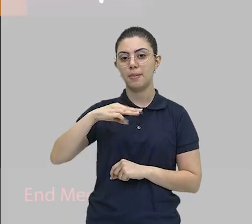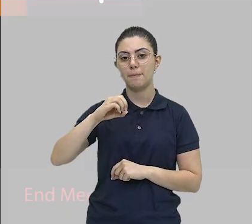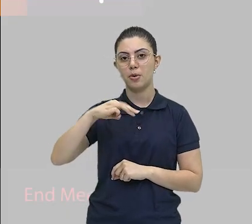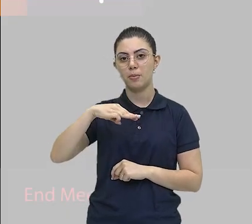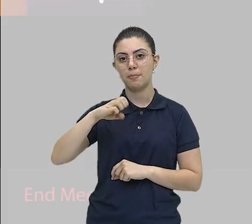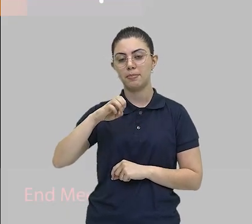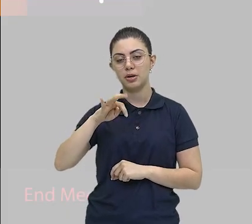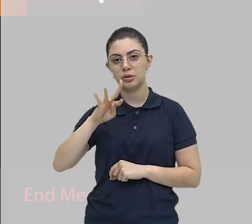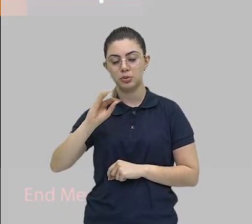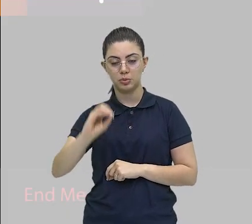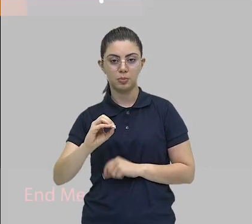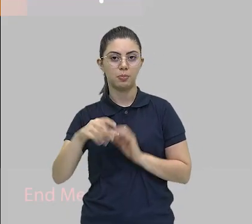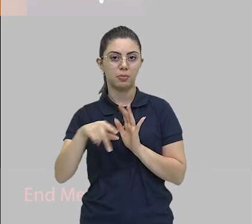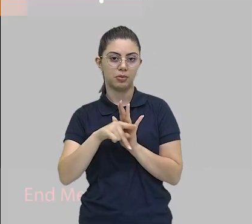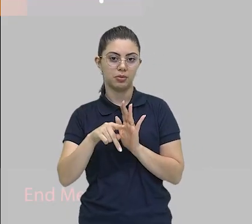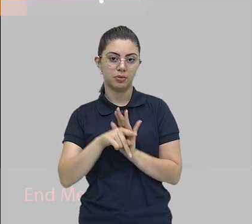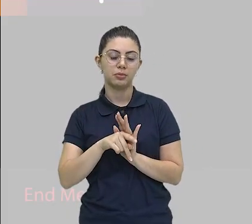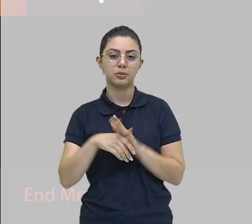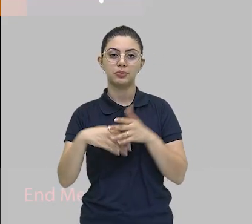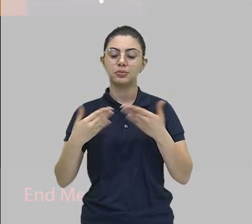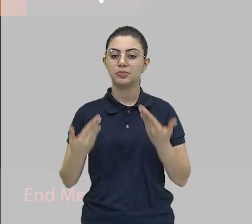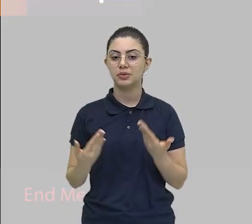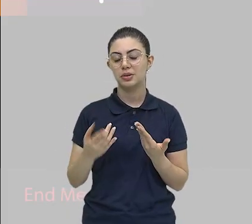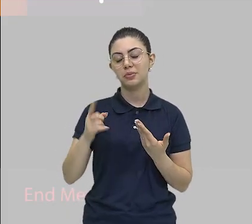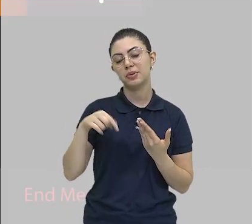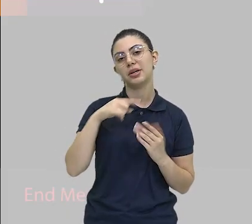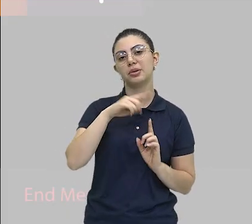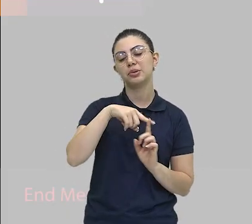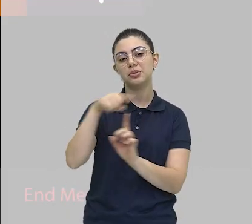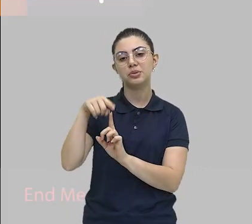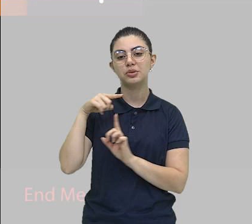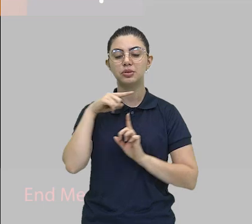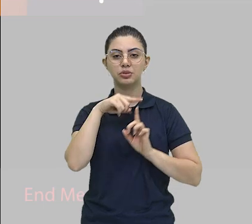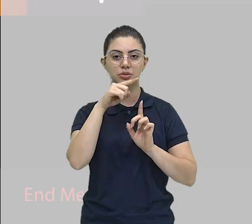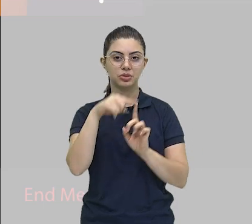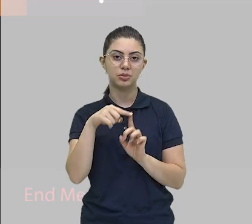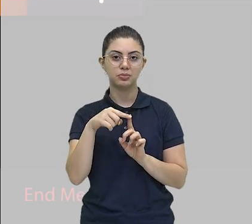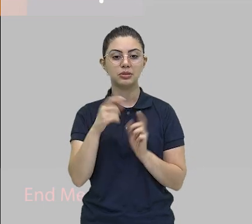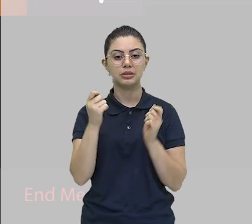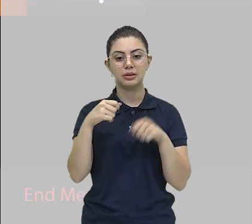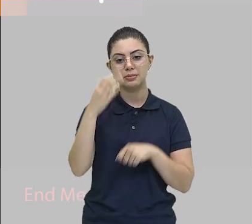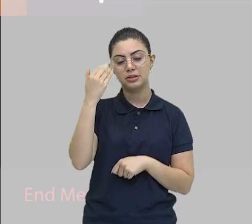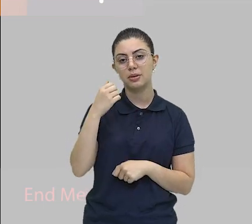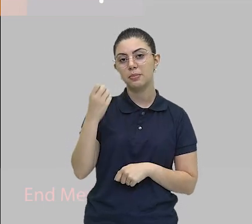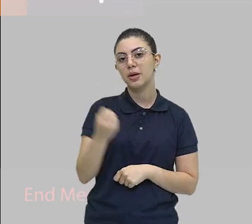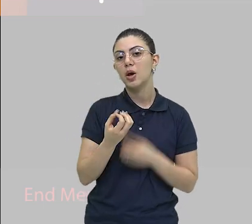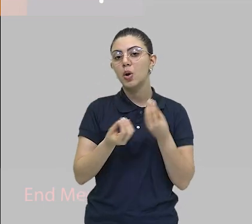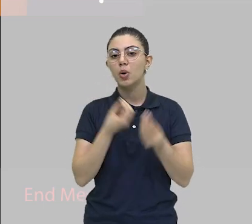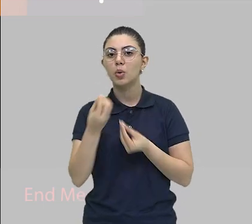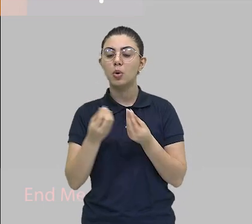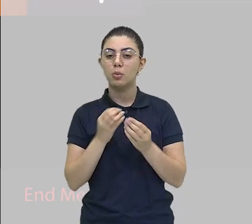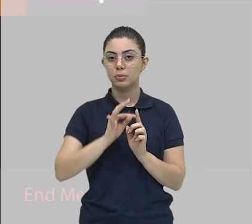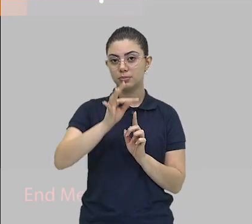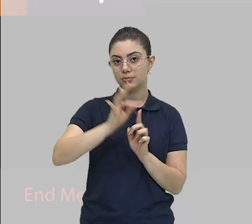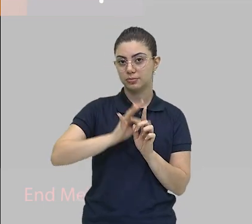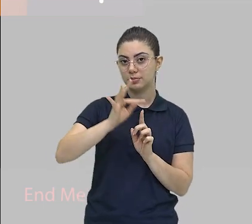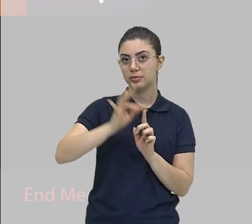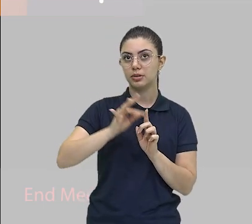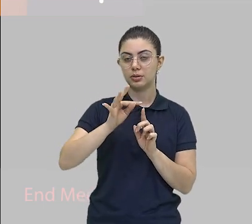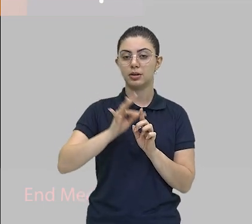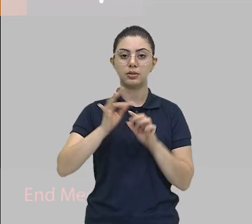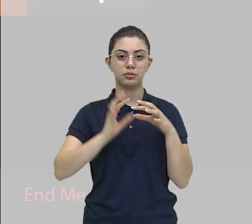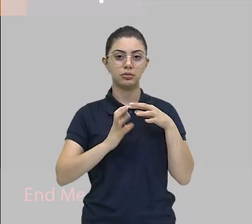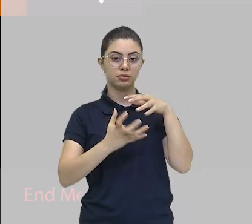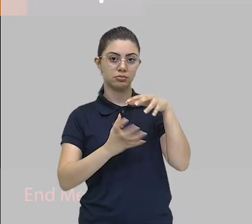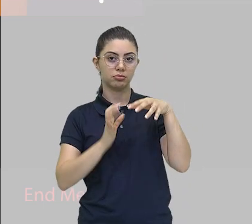bulbo úmido. Essas são as formas pelas quais se mede a temperatura da atmosfera. E isso vai influenciar,